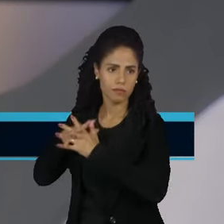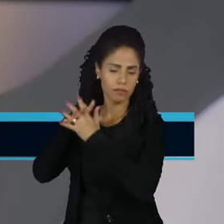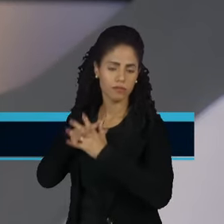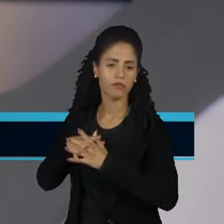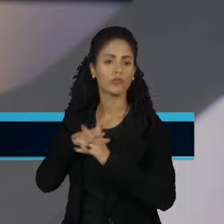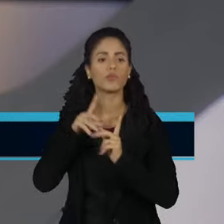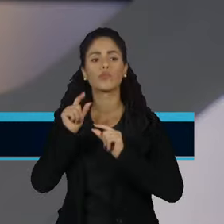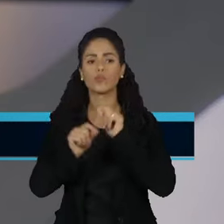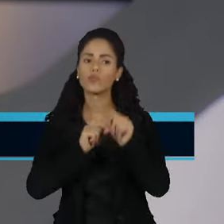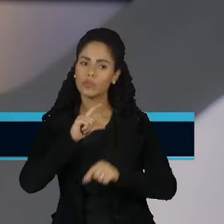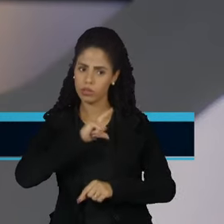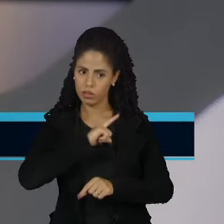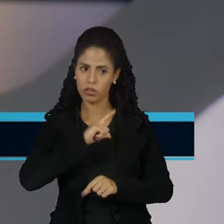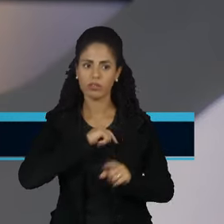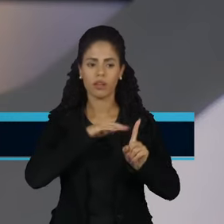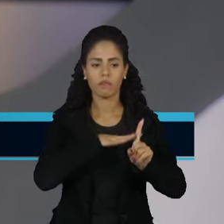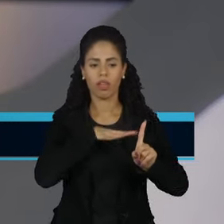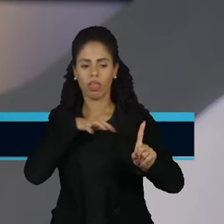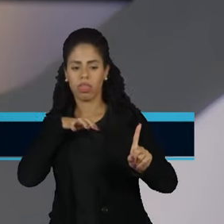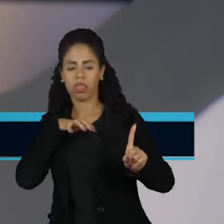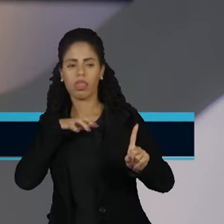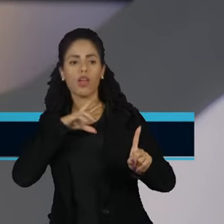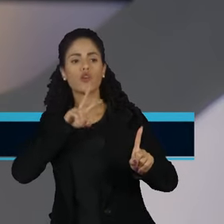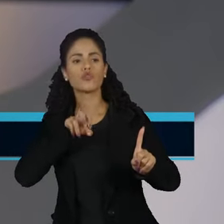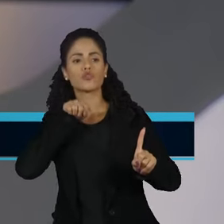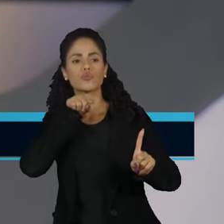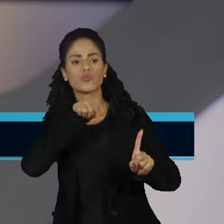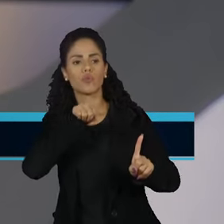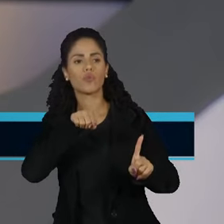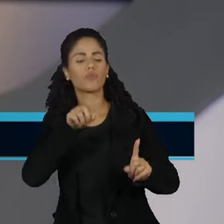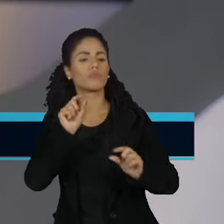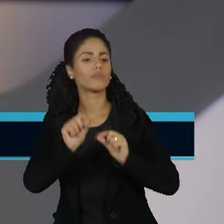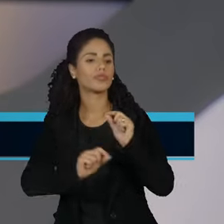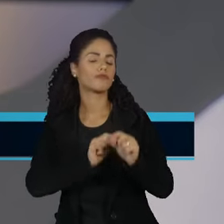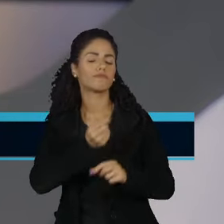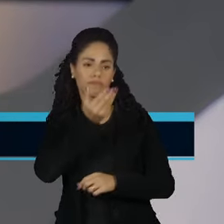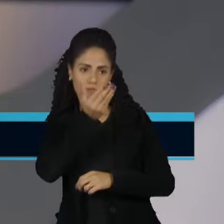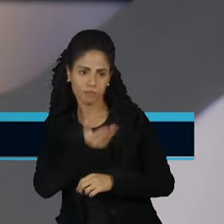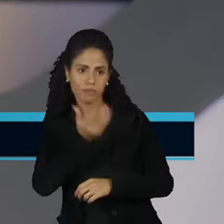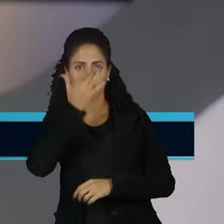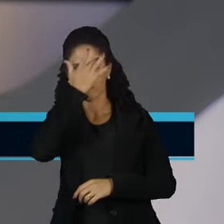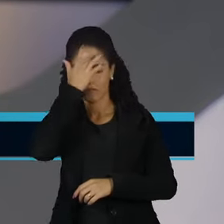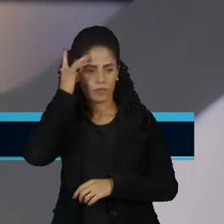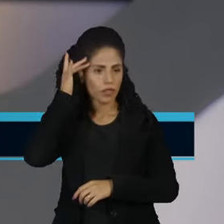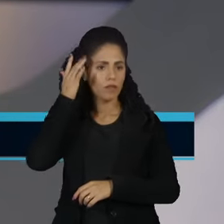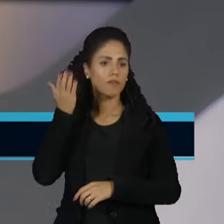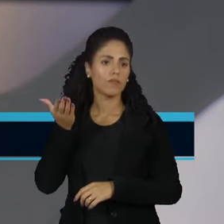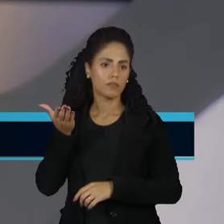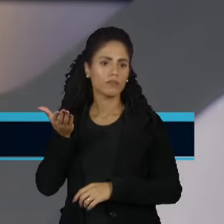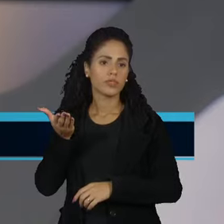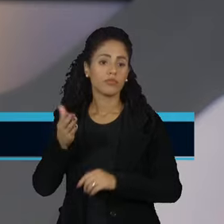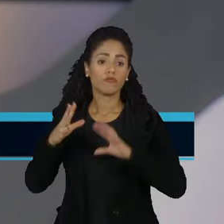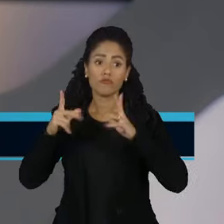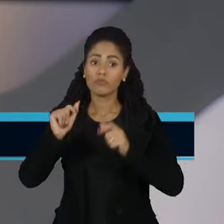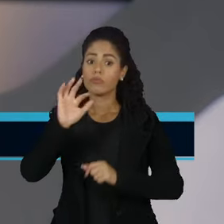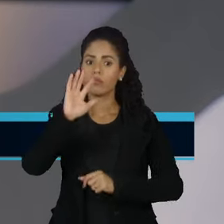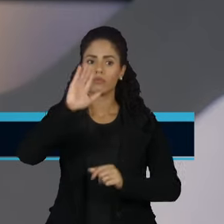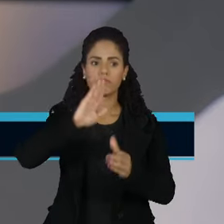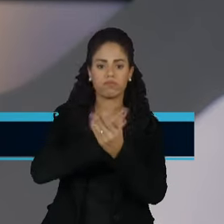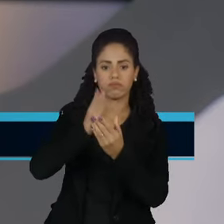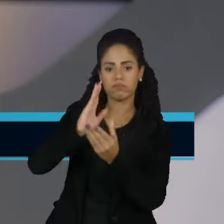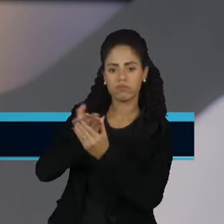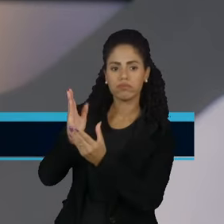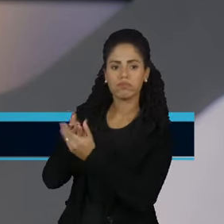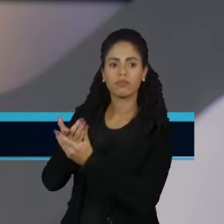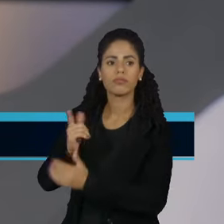há uma rejeição à situação dele como sendo em todos esses casos na